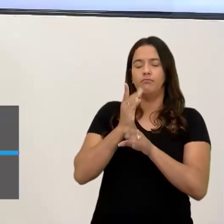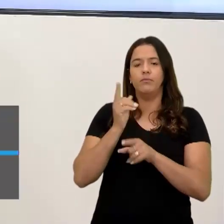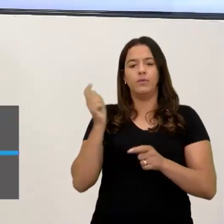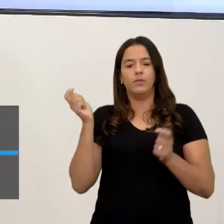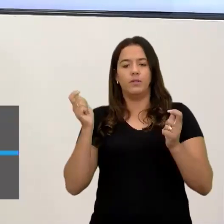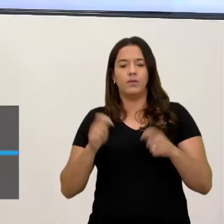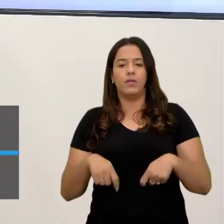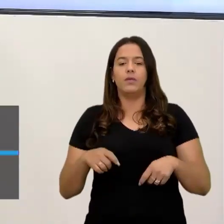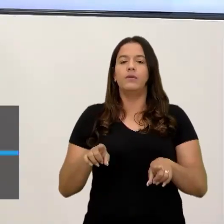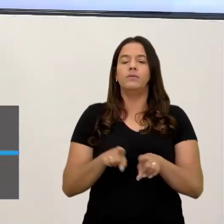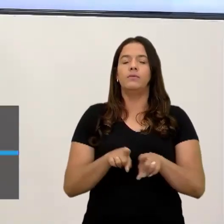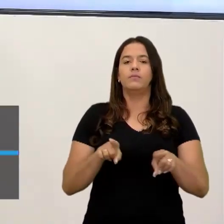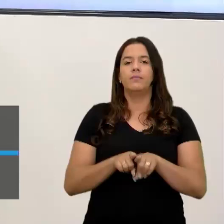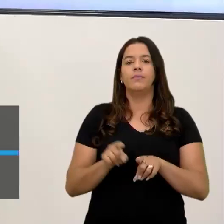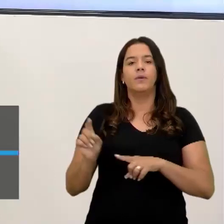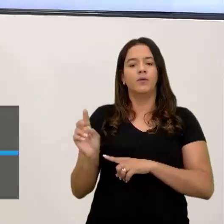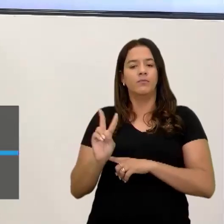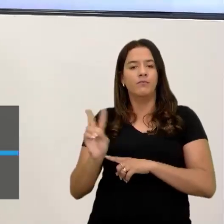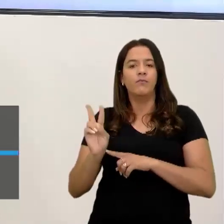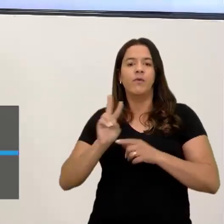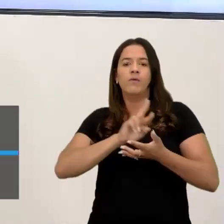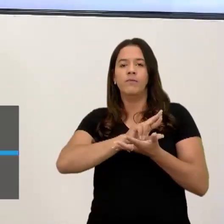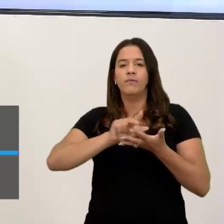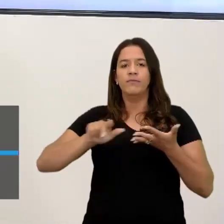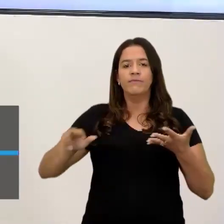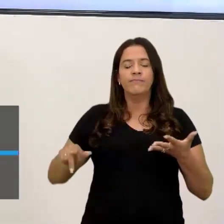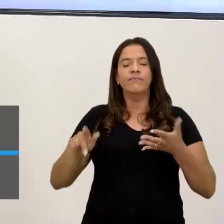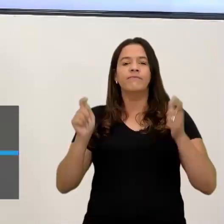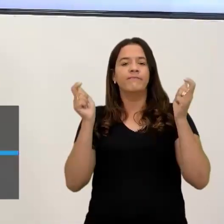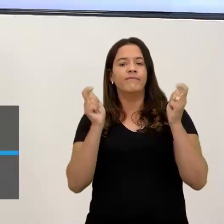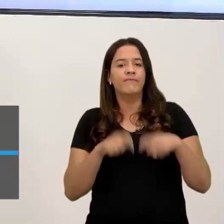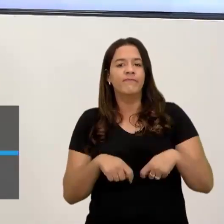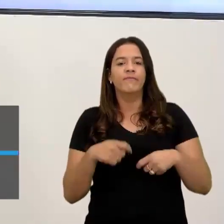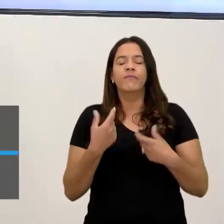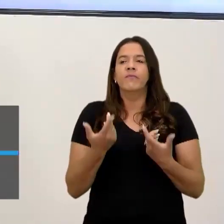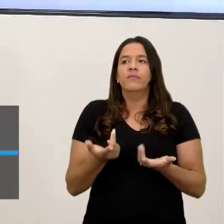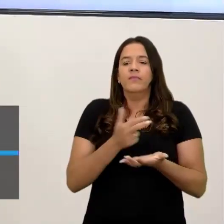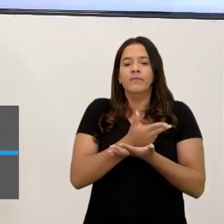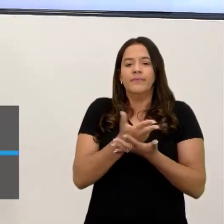E também a gente tem os valores das variáveis, né? Variáveis é quando